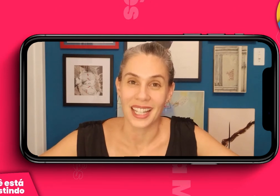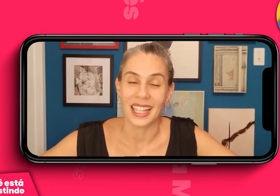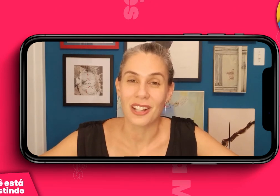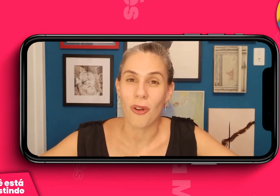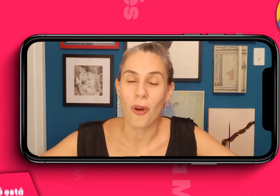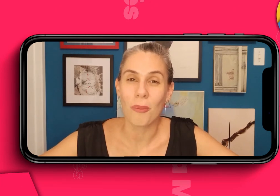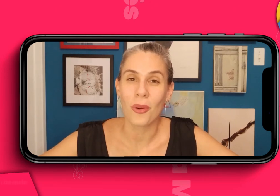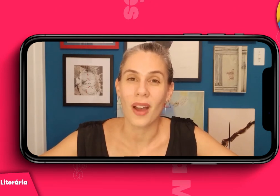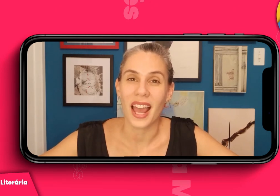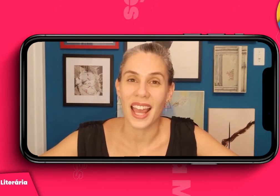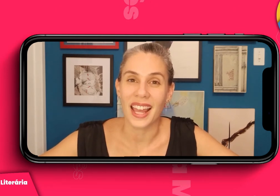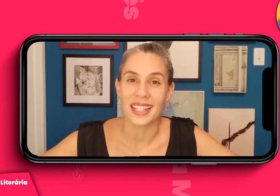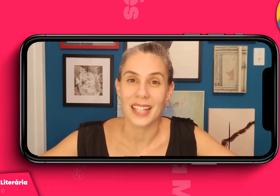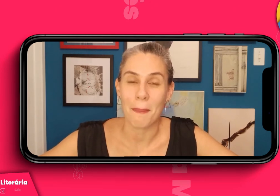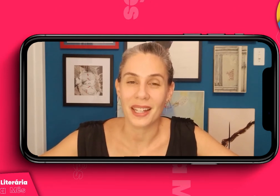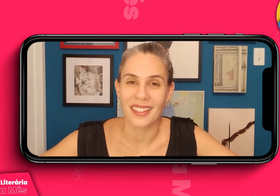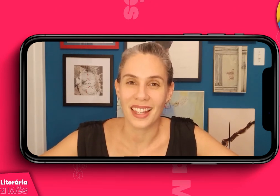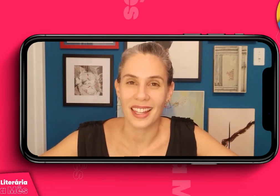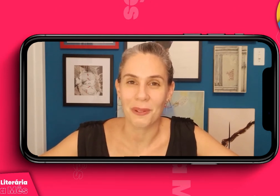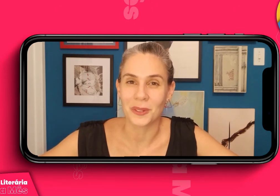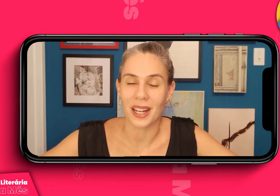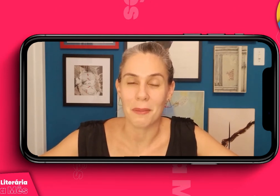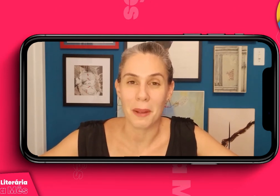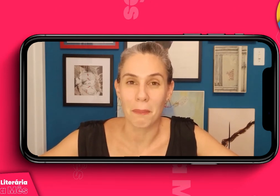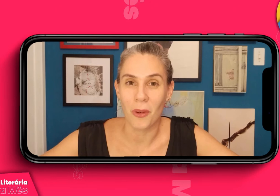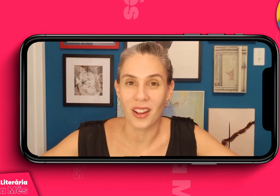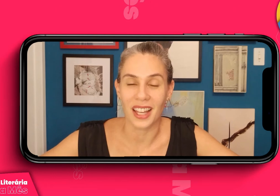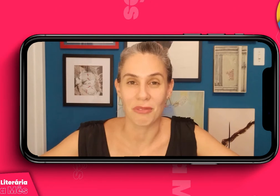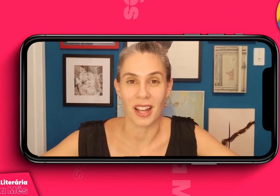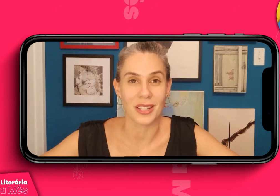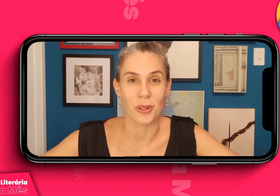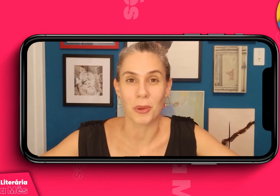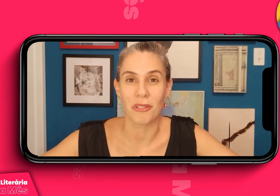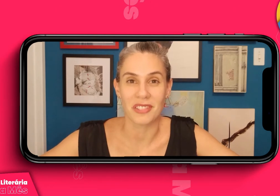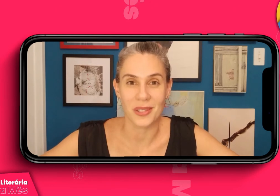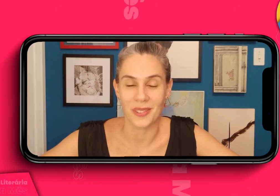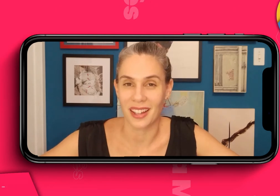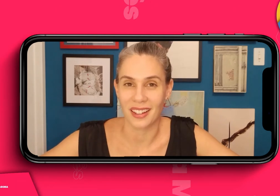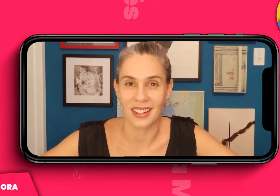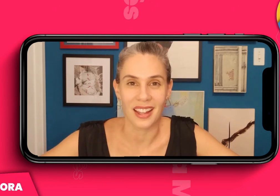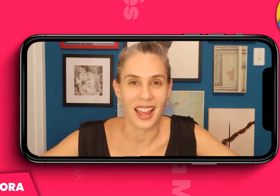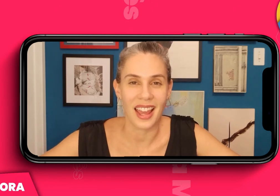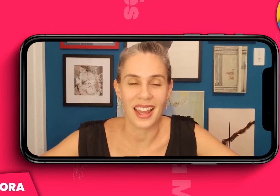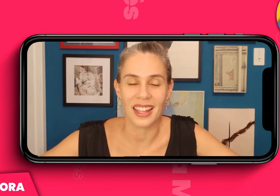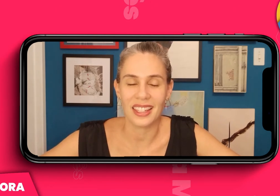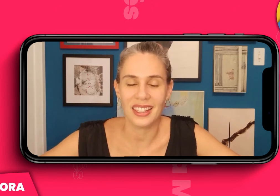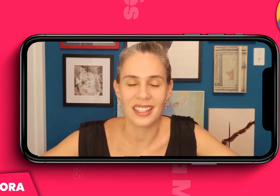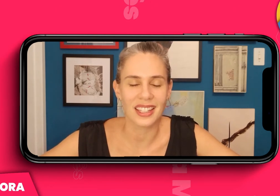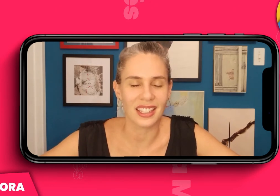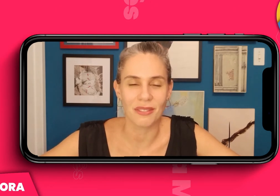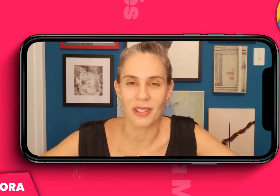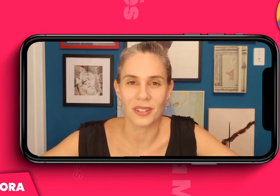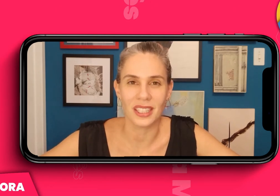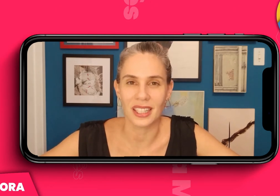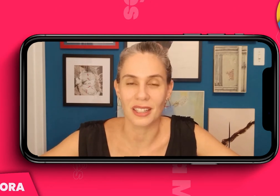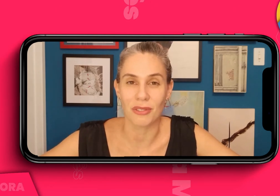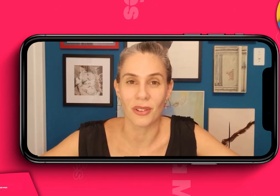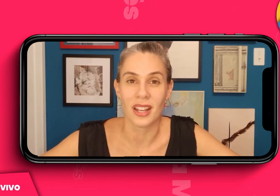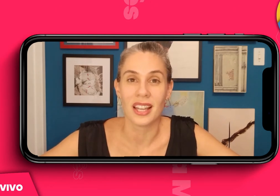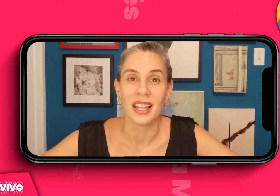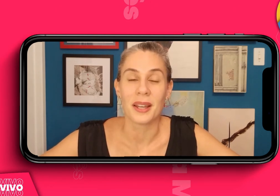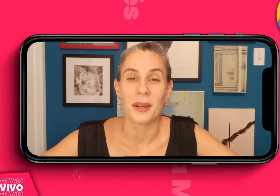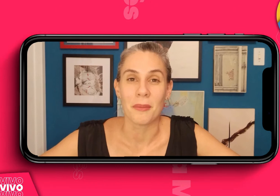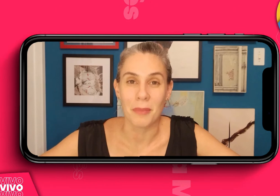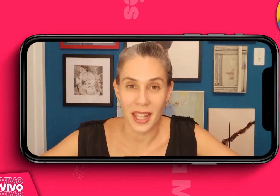Amaral e como é de aprender quando ela abre a boca e fala sobre o ofício dela. É incrível,